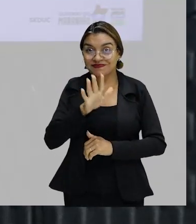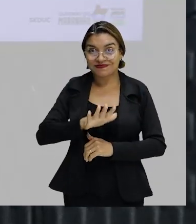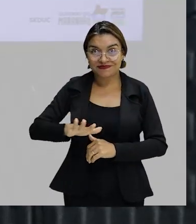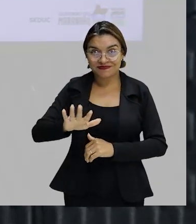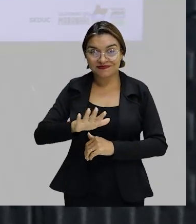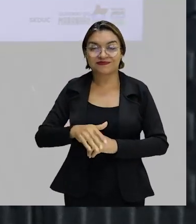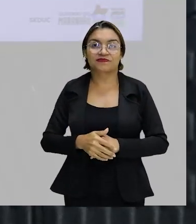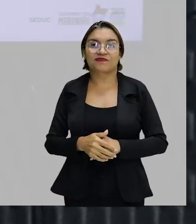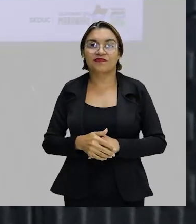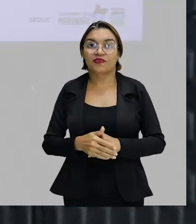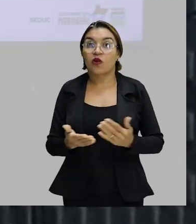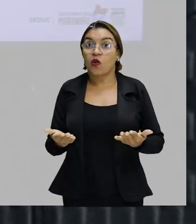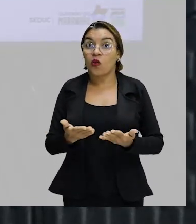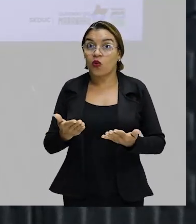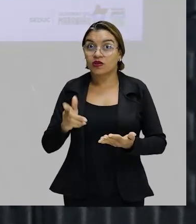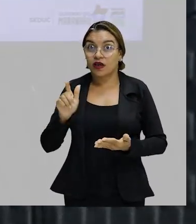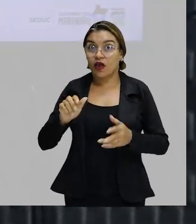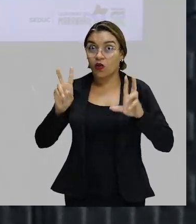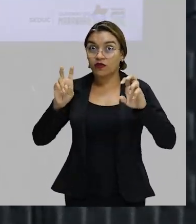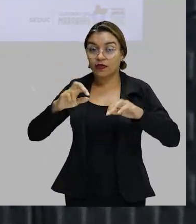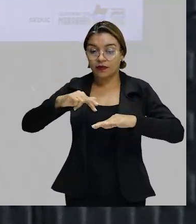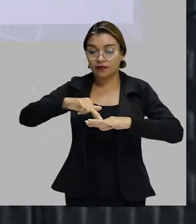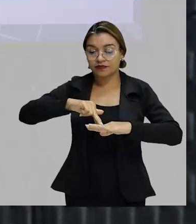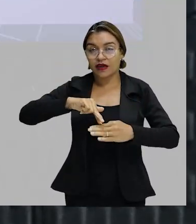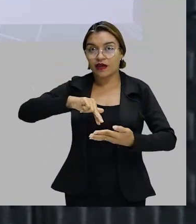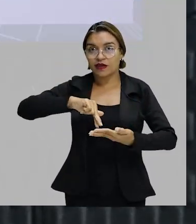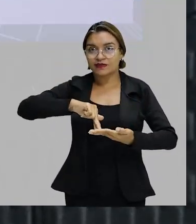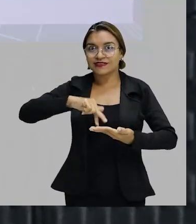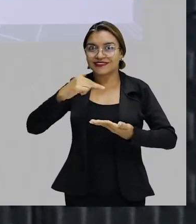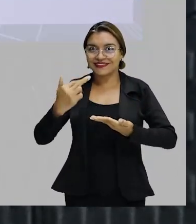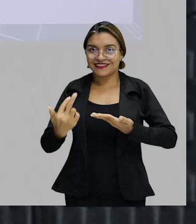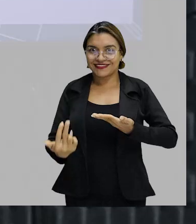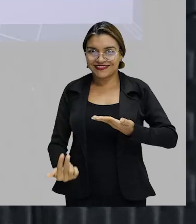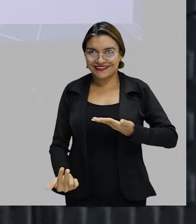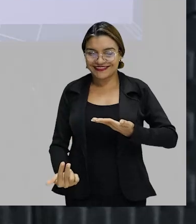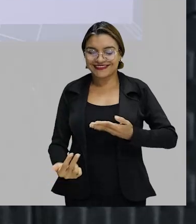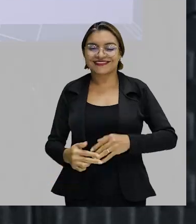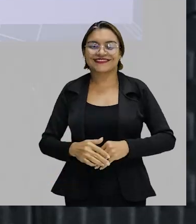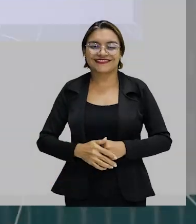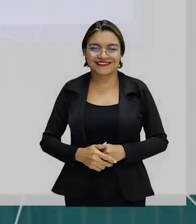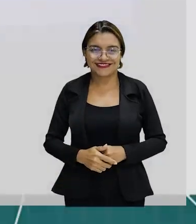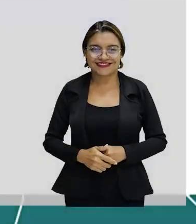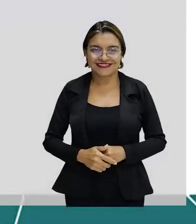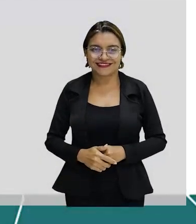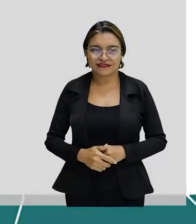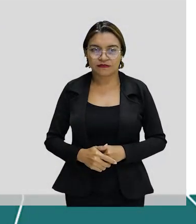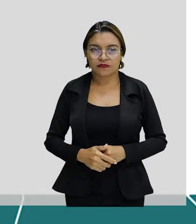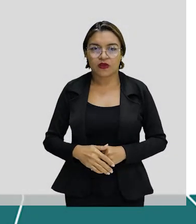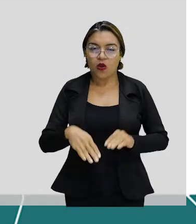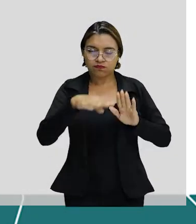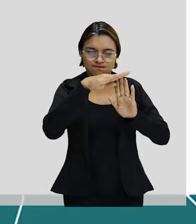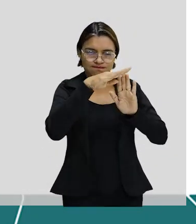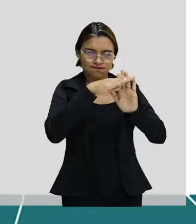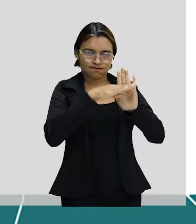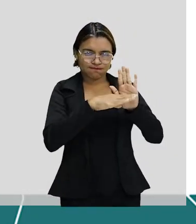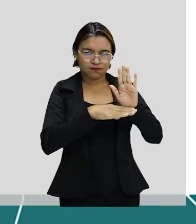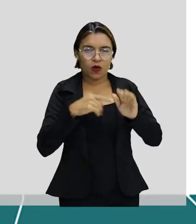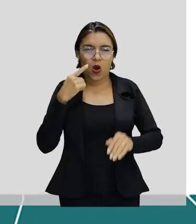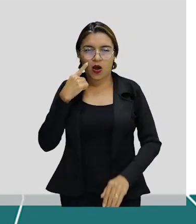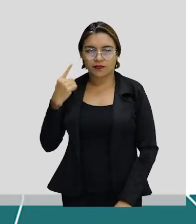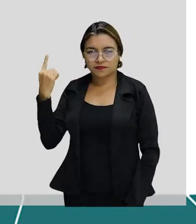nós iremos entrar aqui nos saltos ornamentais Então organizei a nossa aula da seguinte forma saldos ornamentais